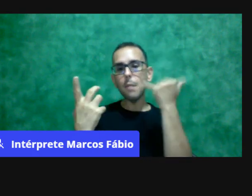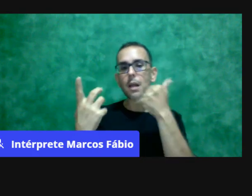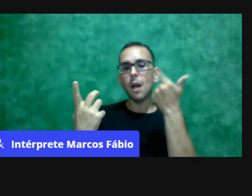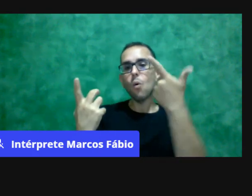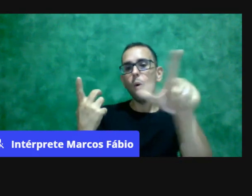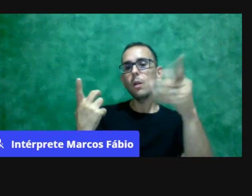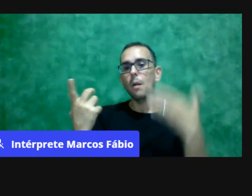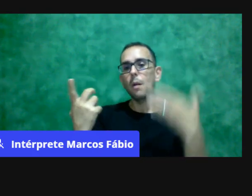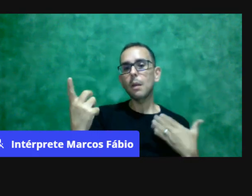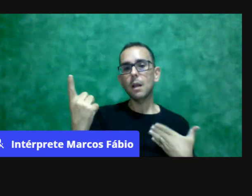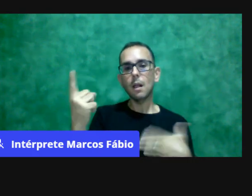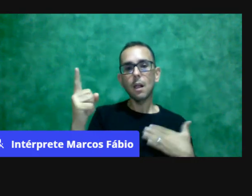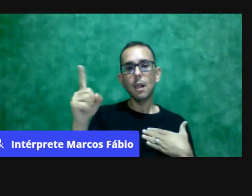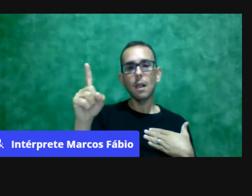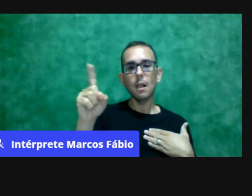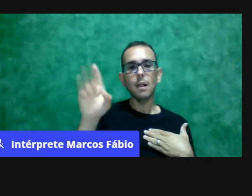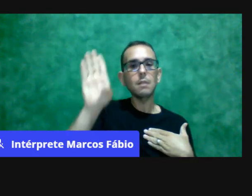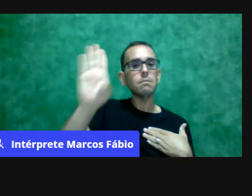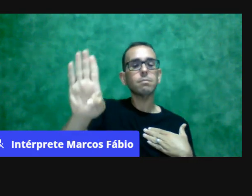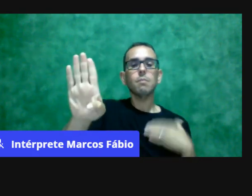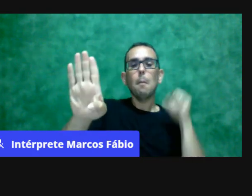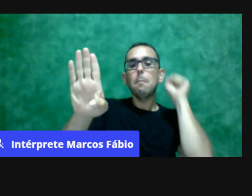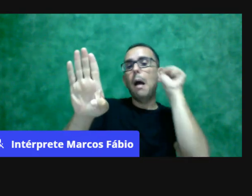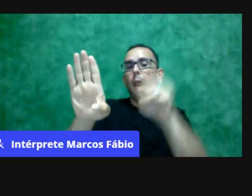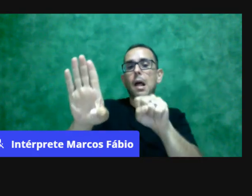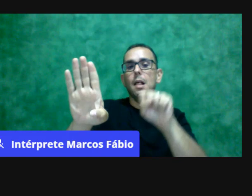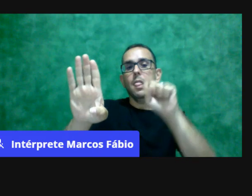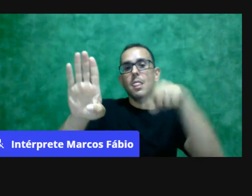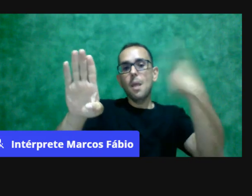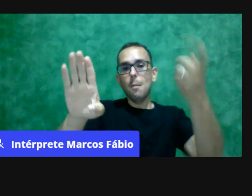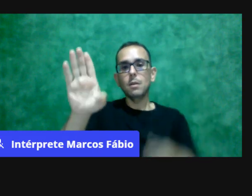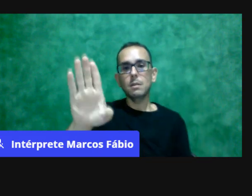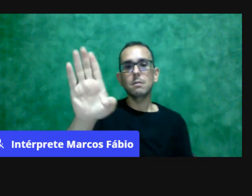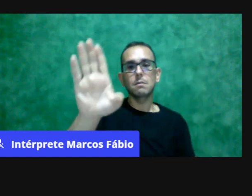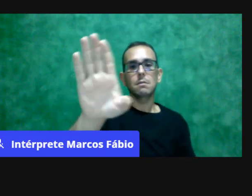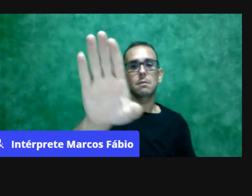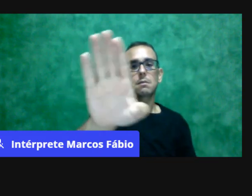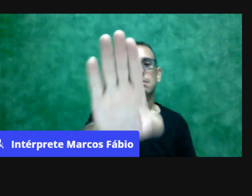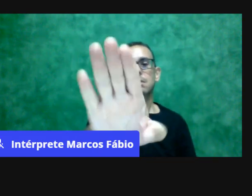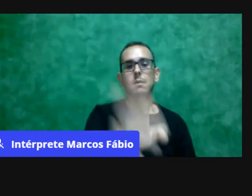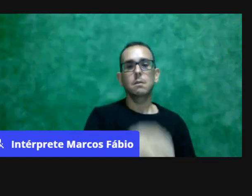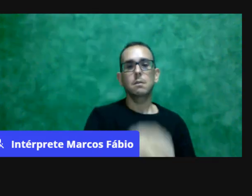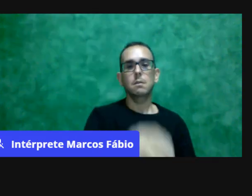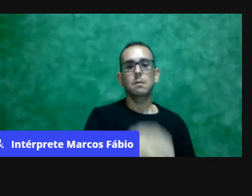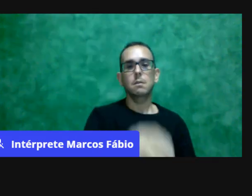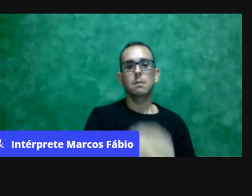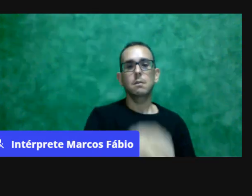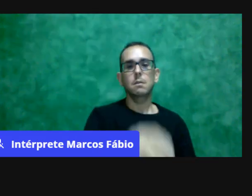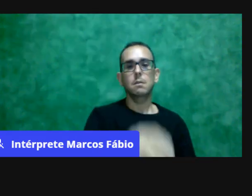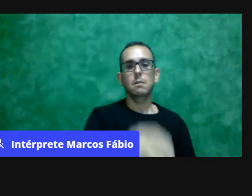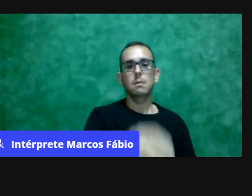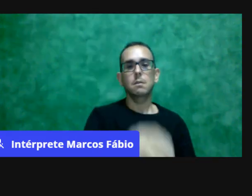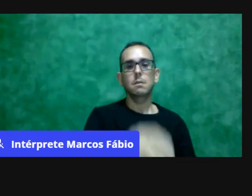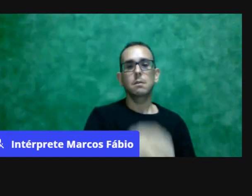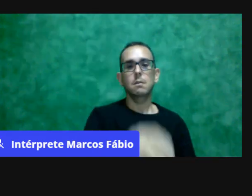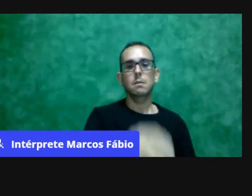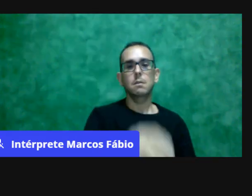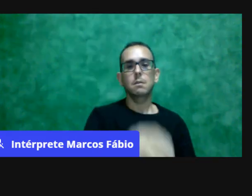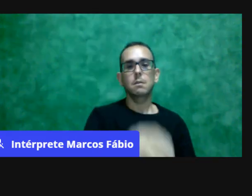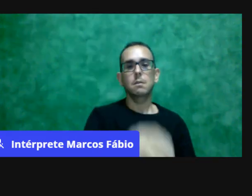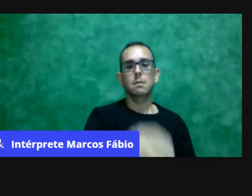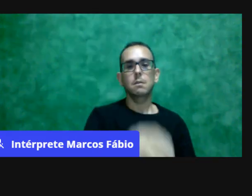fulana. E a Peppa está aqui parada, só depois que a Peppa vai. Assim como a Dora, o Peixonauta,